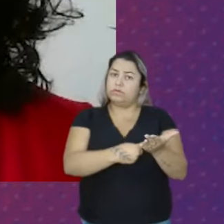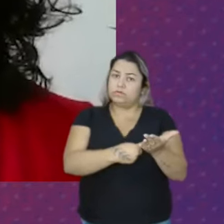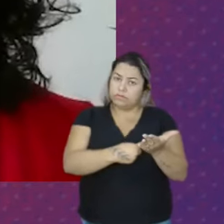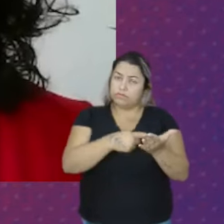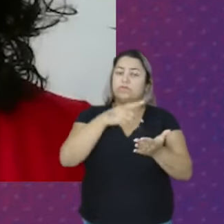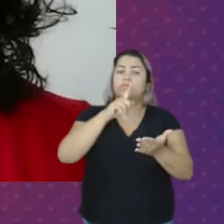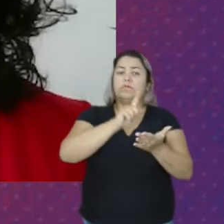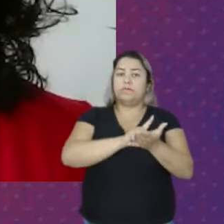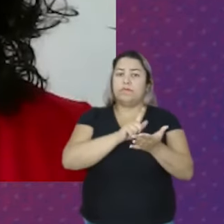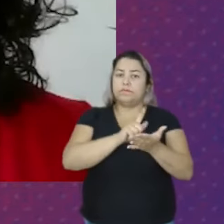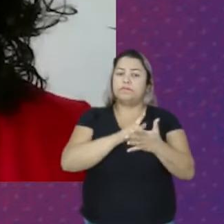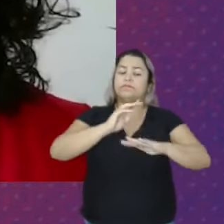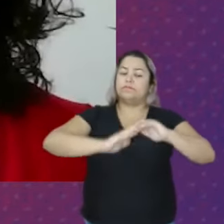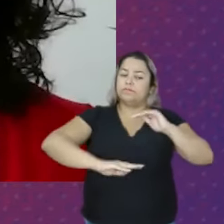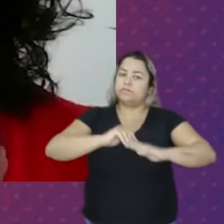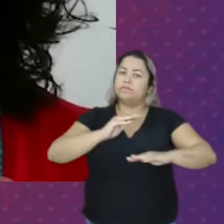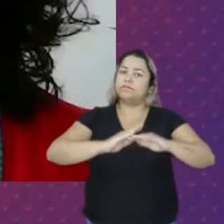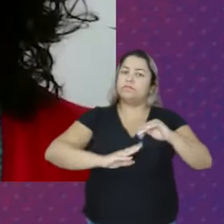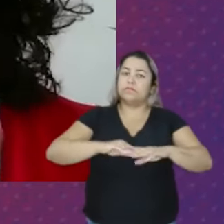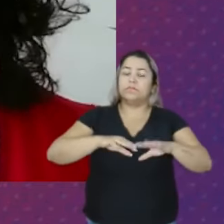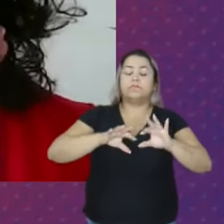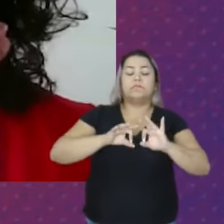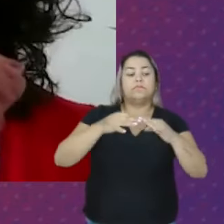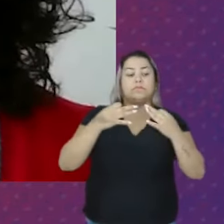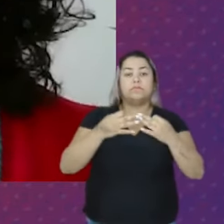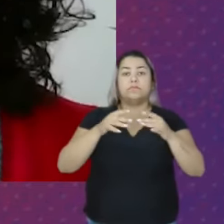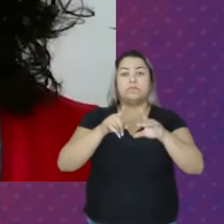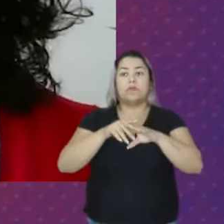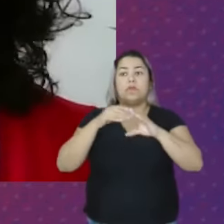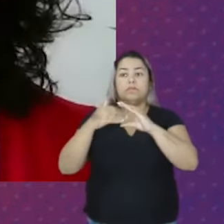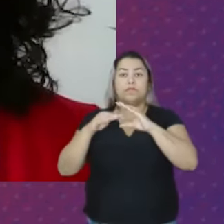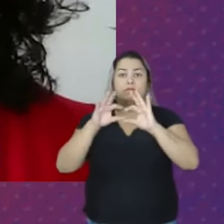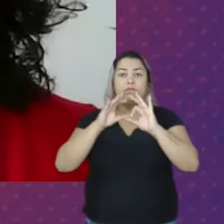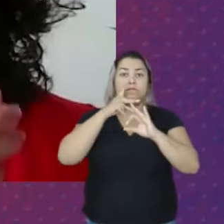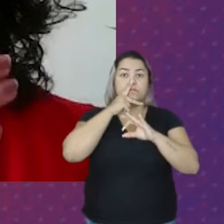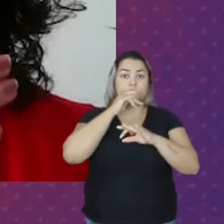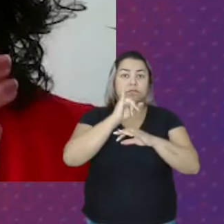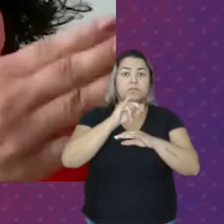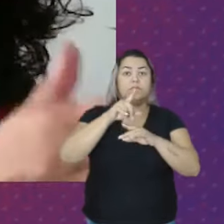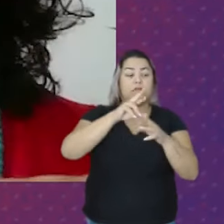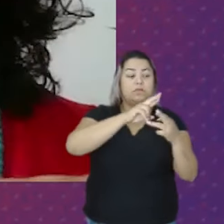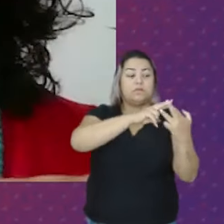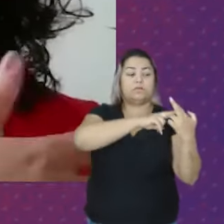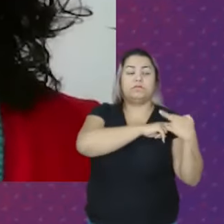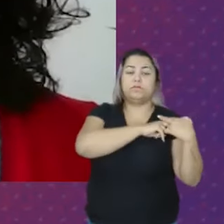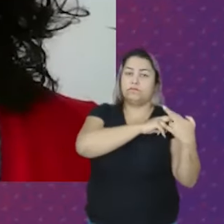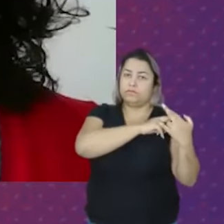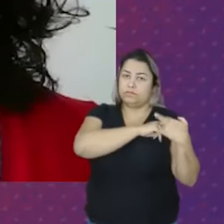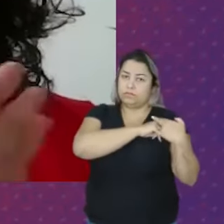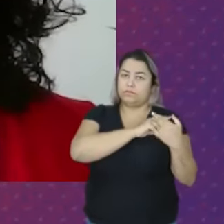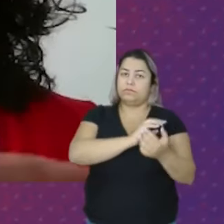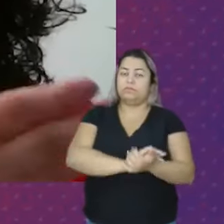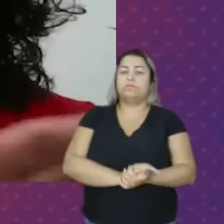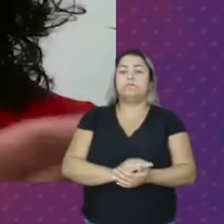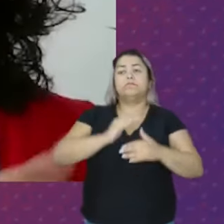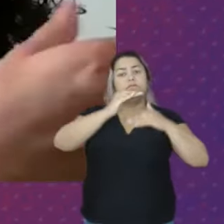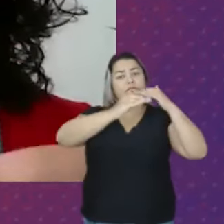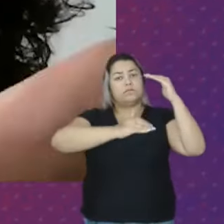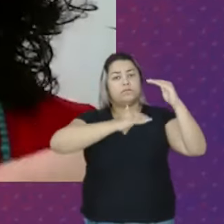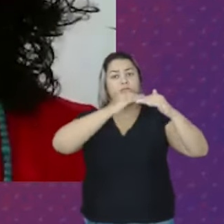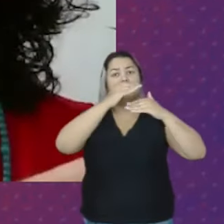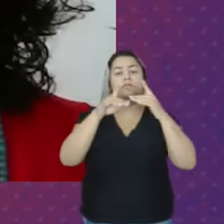a primeira medida de proteção é encaminhamento aos pais e responsáveis, ou seja, desenvolver